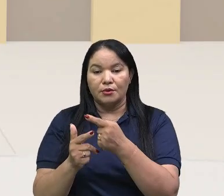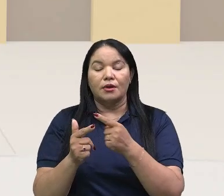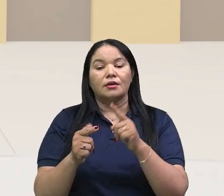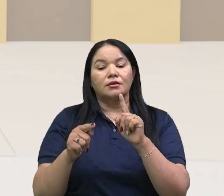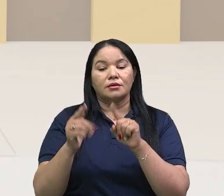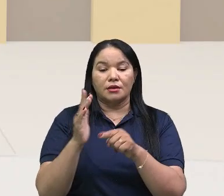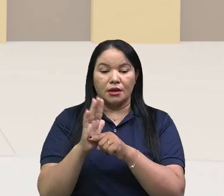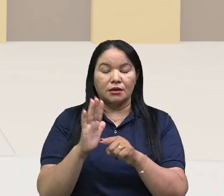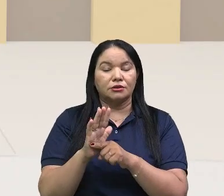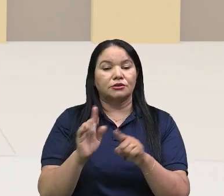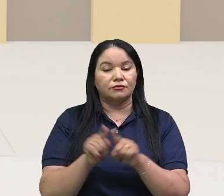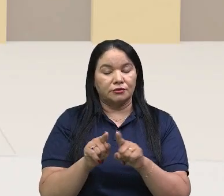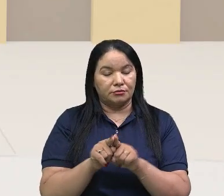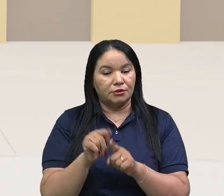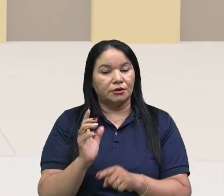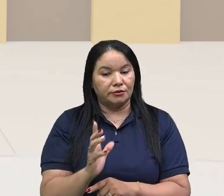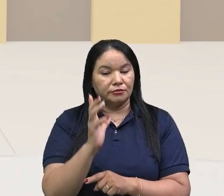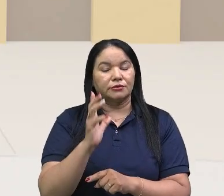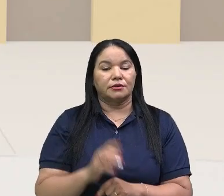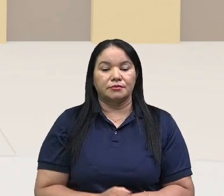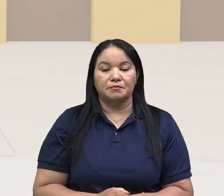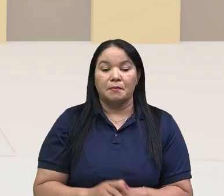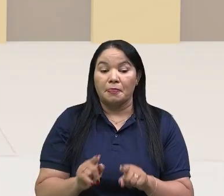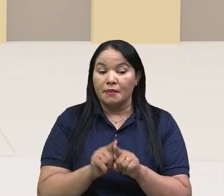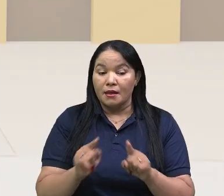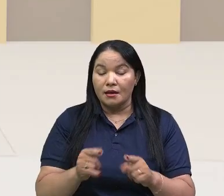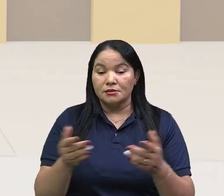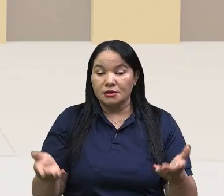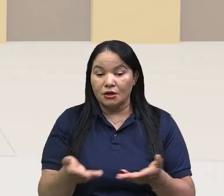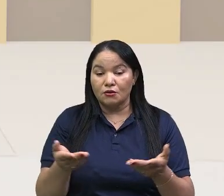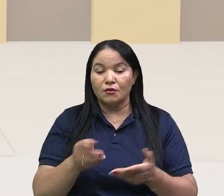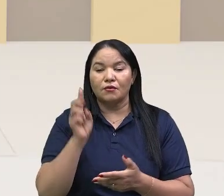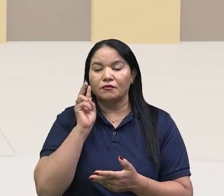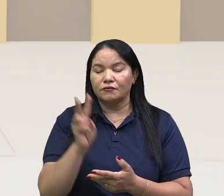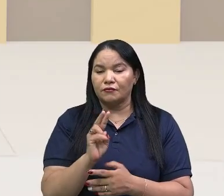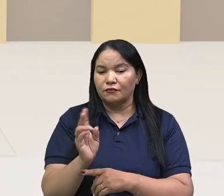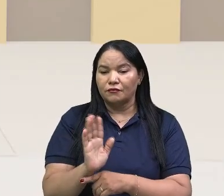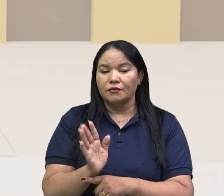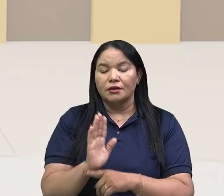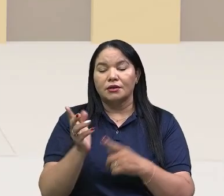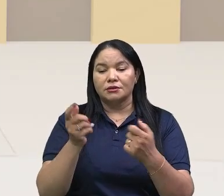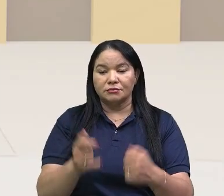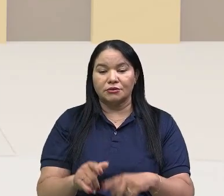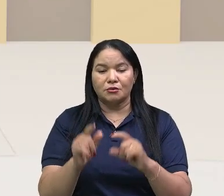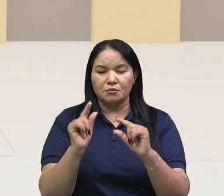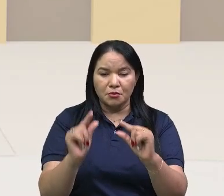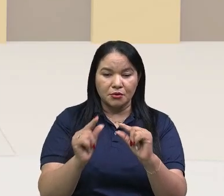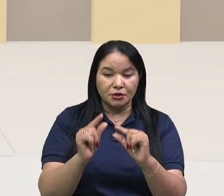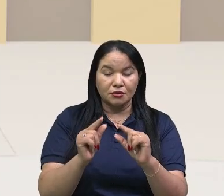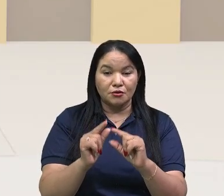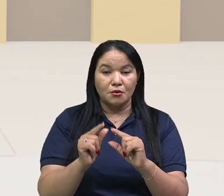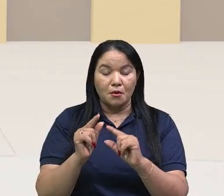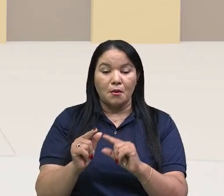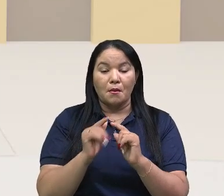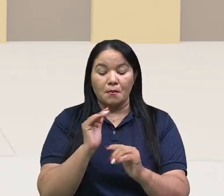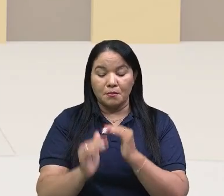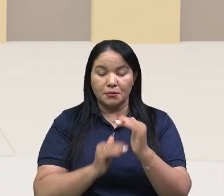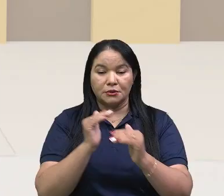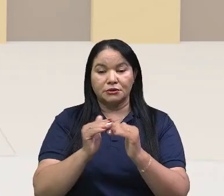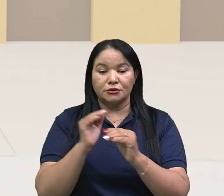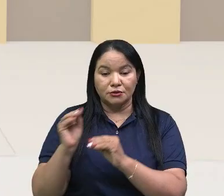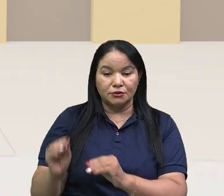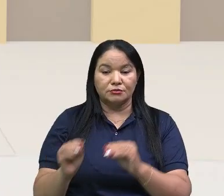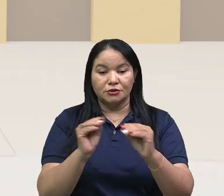acabam surgindo, né, gente? Agora nós iremos verificar uma animação que vai mostrar um pouco desse processo de migração,